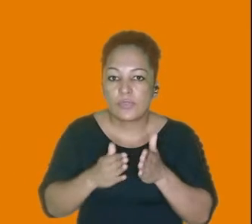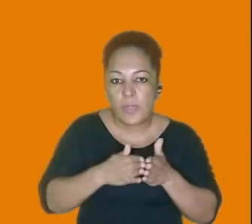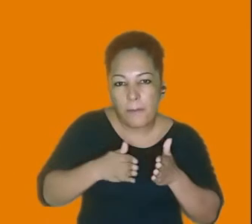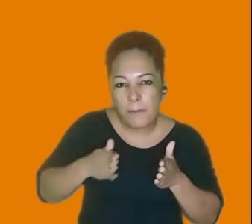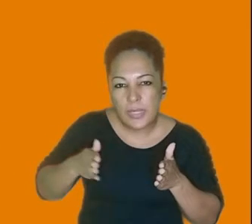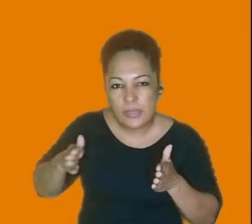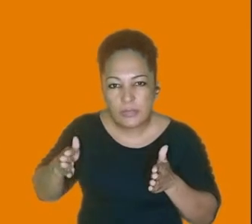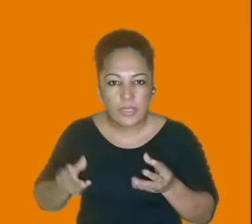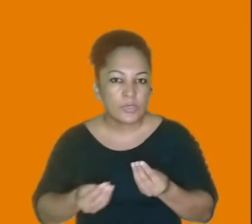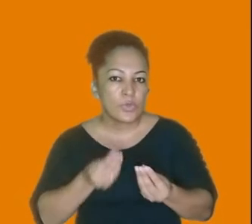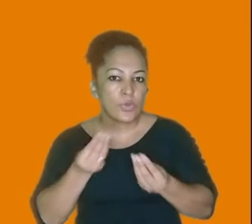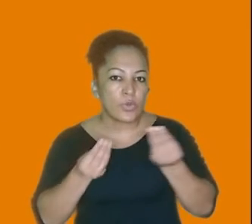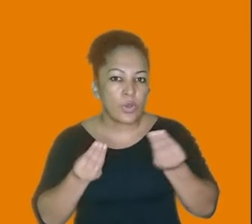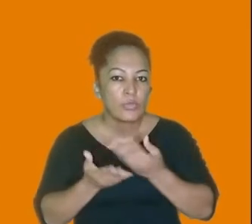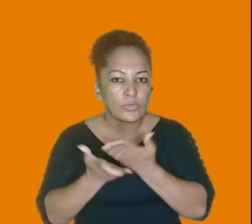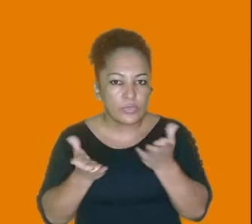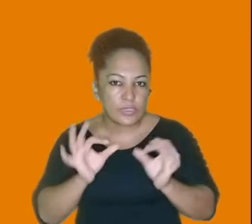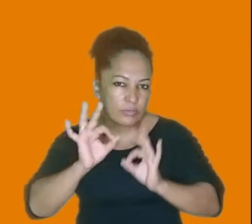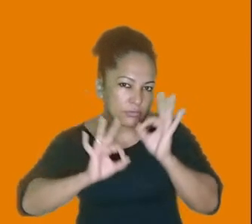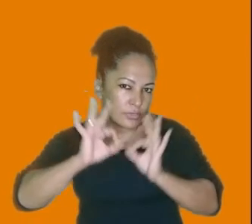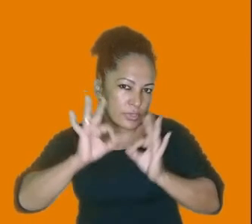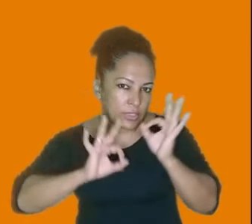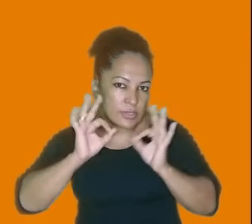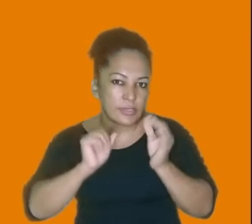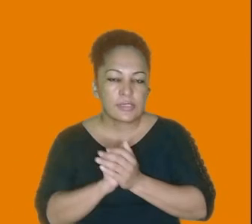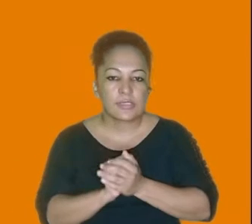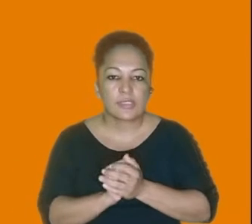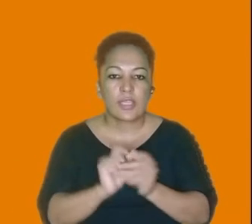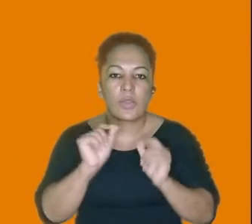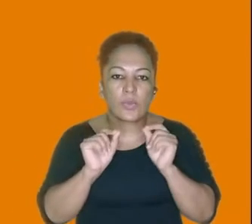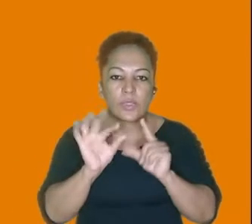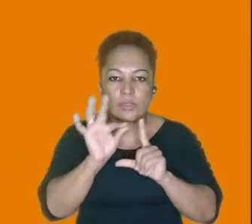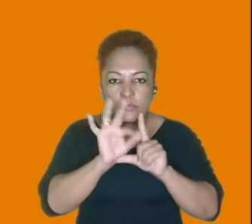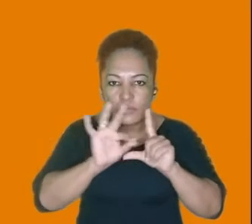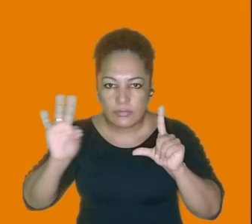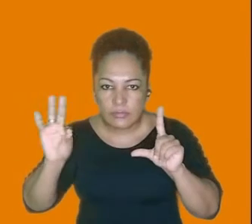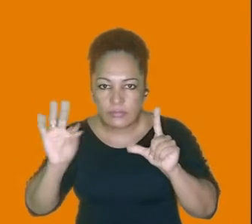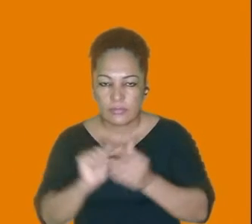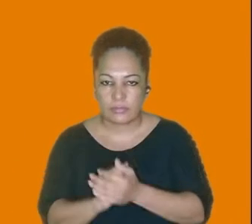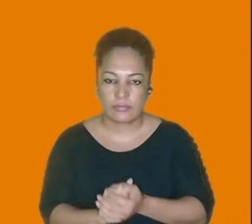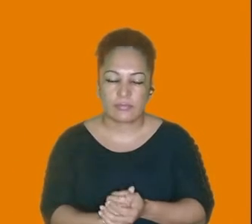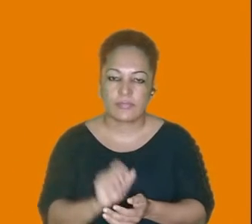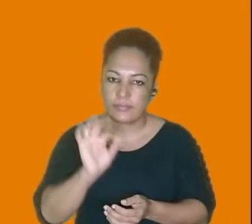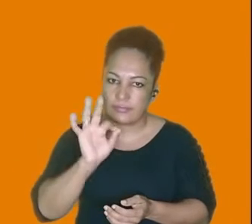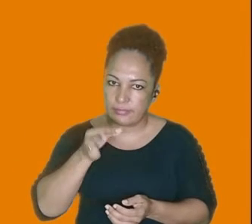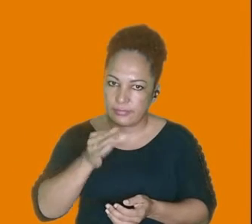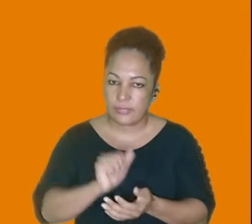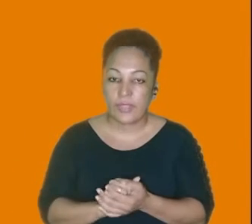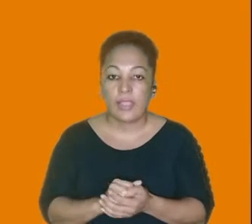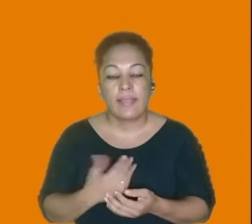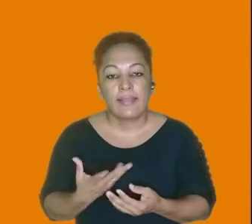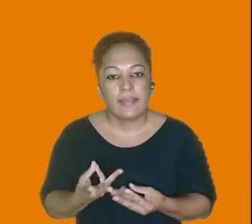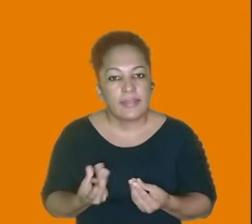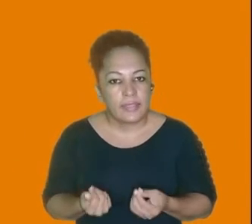a passo de como elaborar um diagrama de identidade de relacionamento a partir de um caso específico, né?